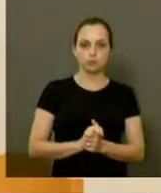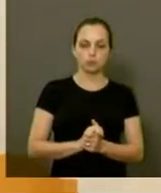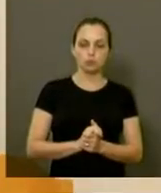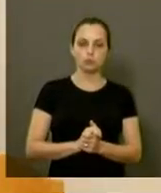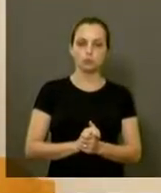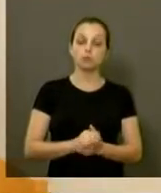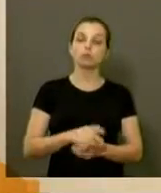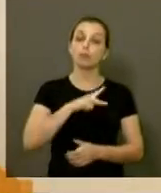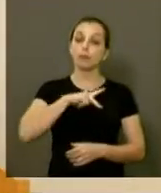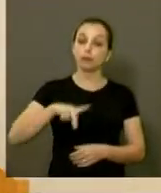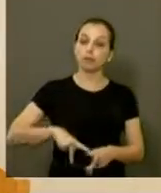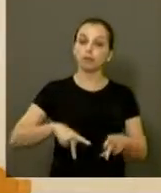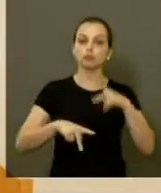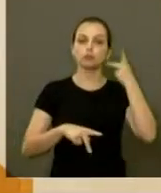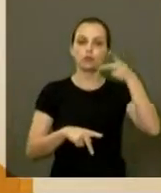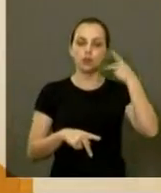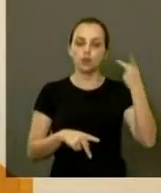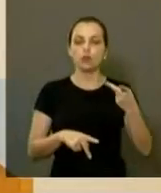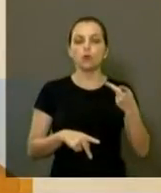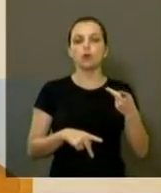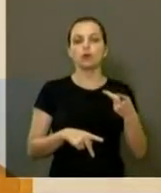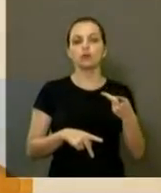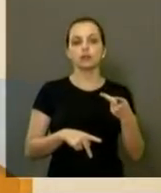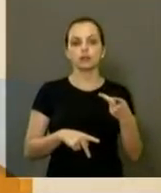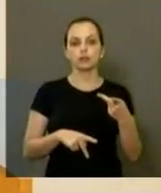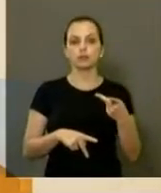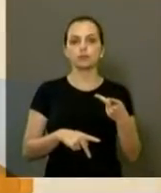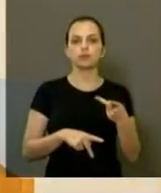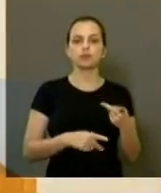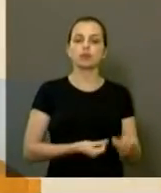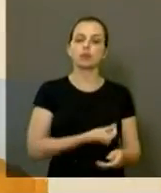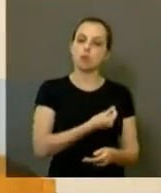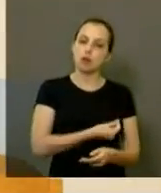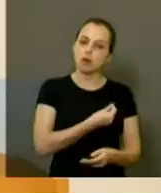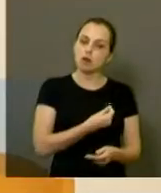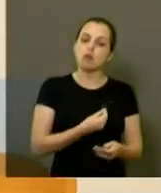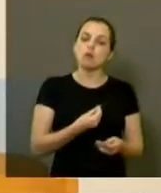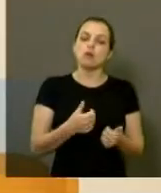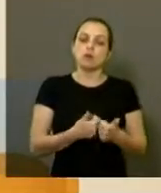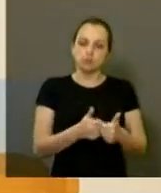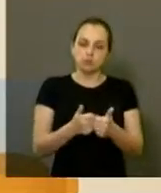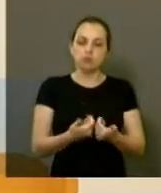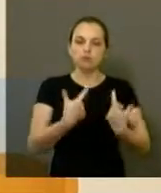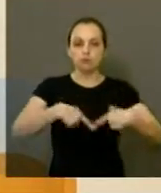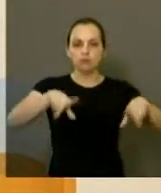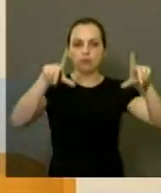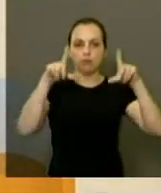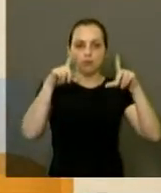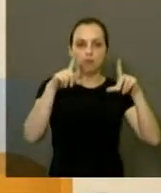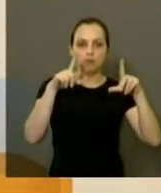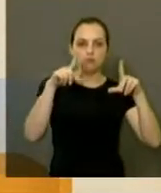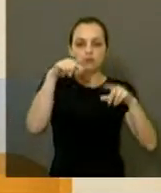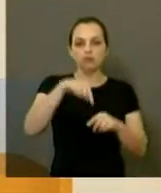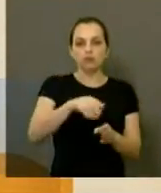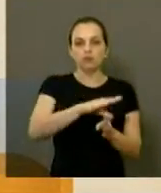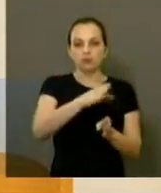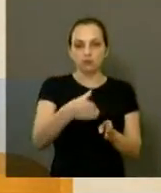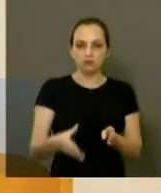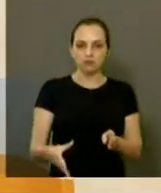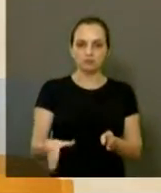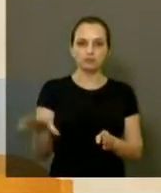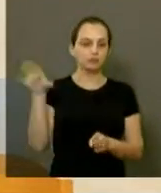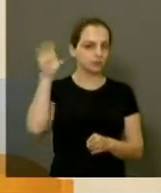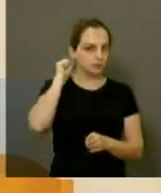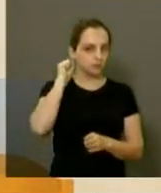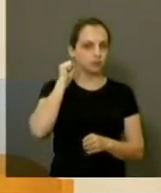Senhor presidente, senhores vereadores, vereadoras, aqueles que nos acompanham aqui em plenário, aqueles que nos acompanham pela TV Câmara e também pela